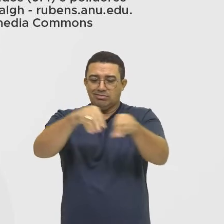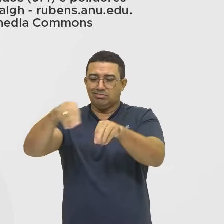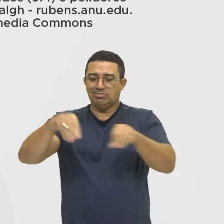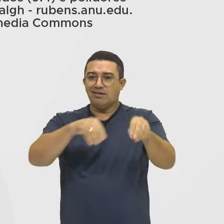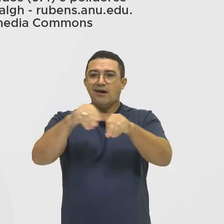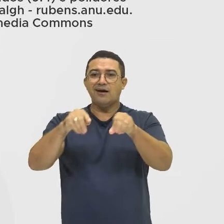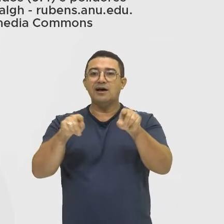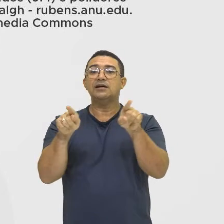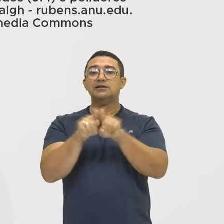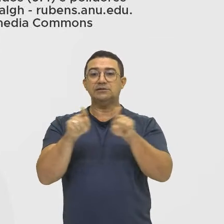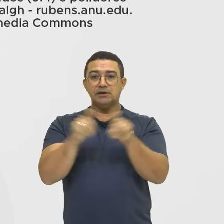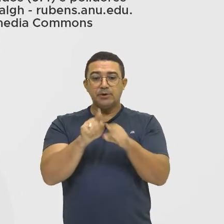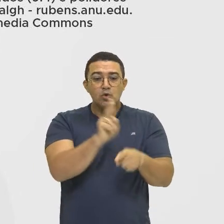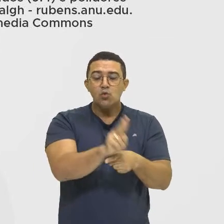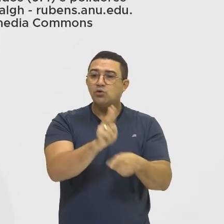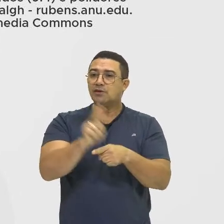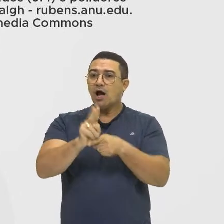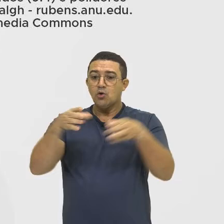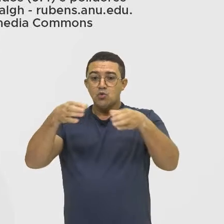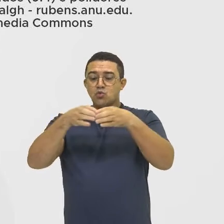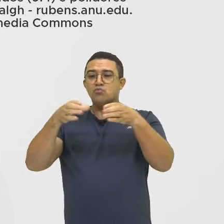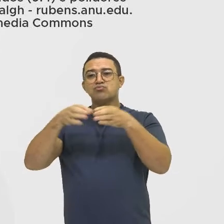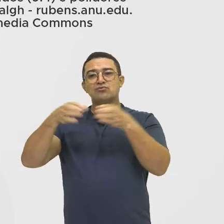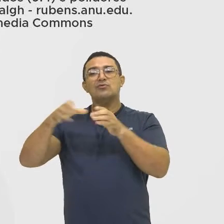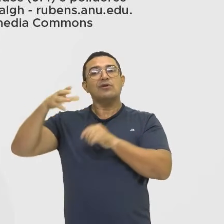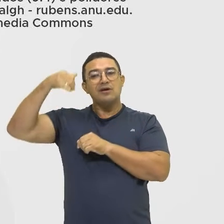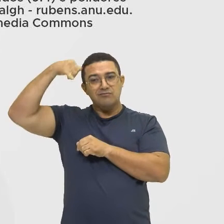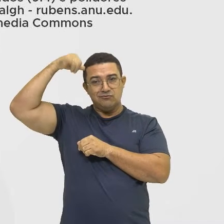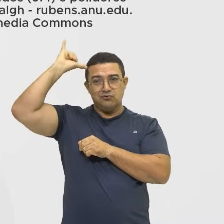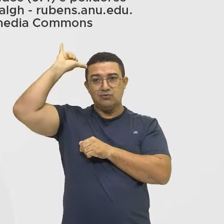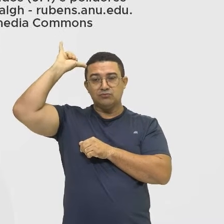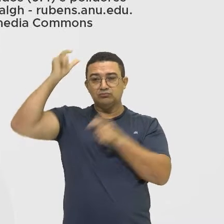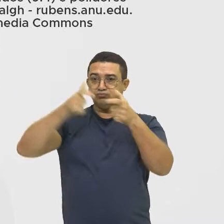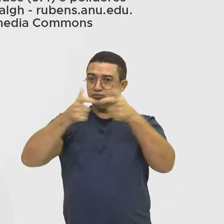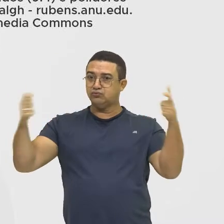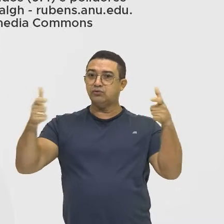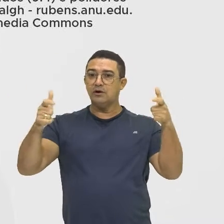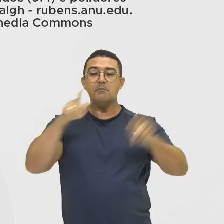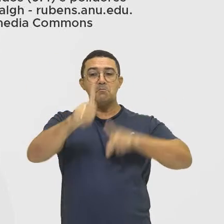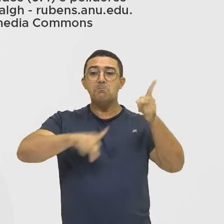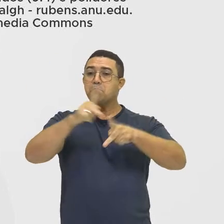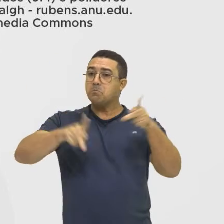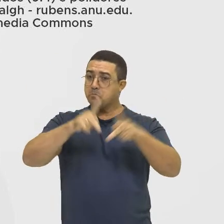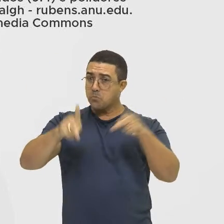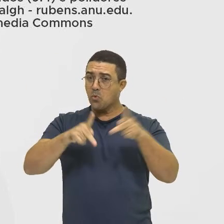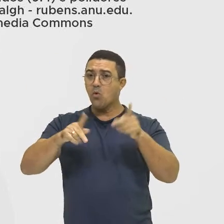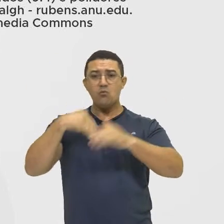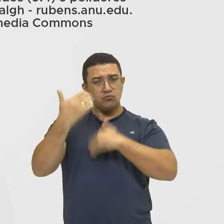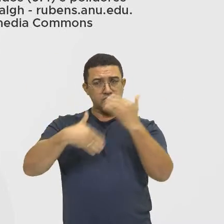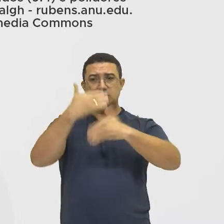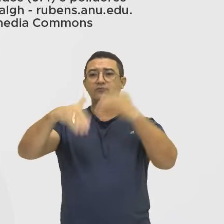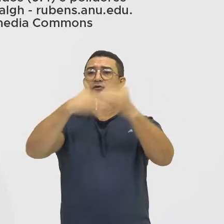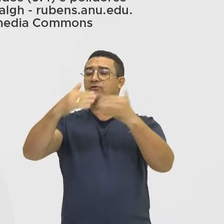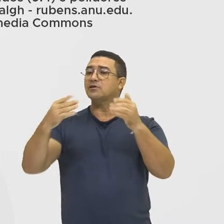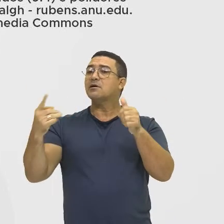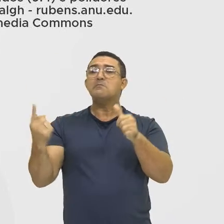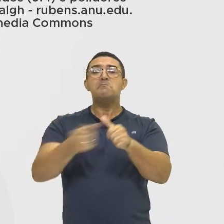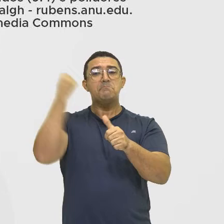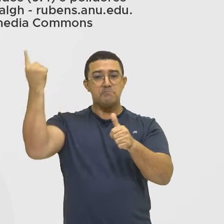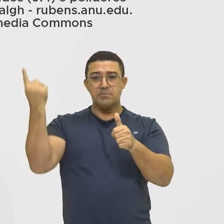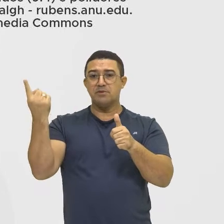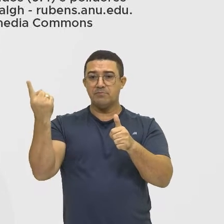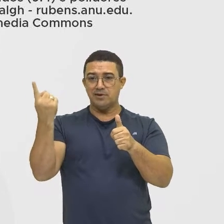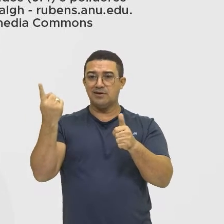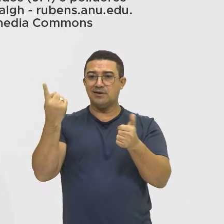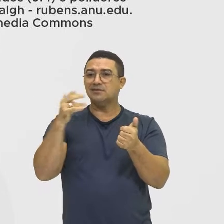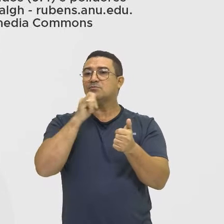de manadas. Ocasionou um aumento rápido de população e o desenvolvimento das primeiras instituições